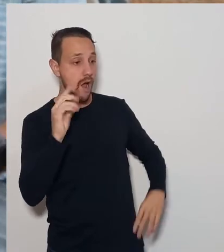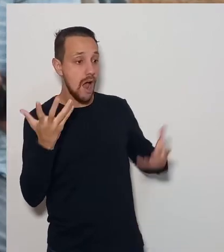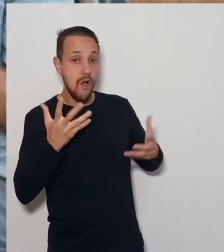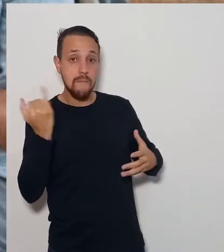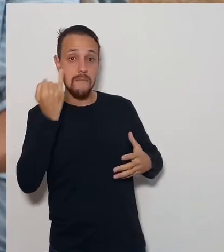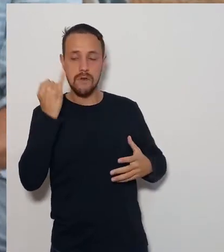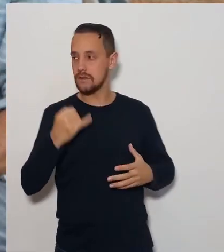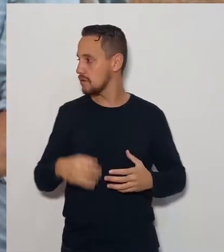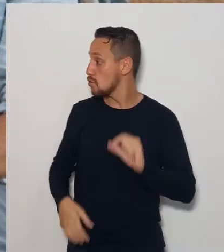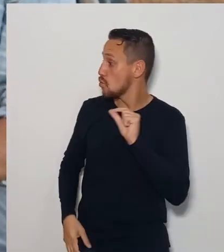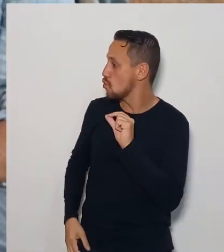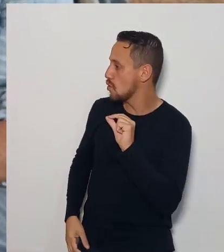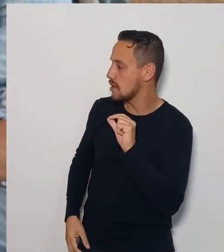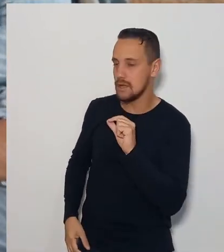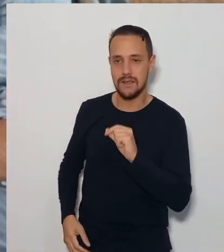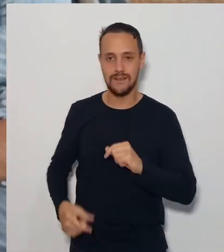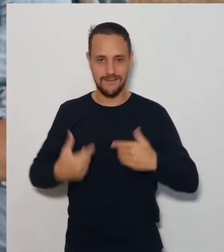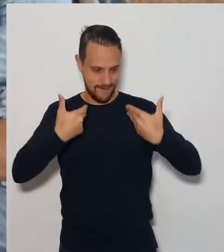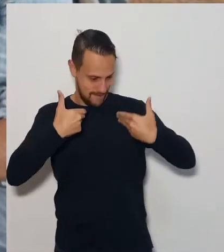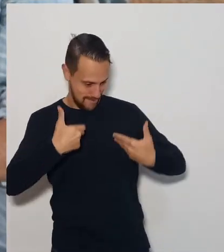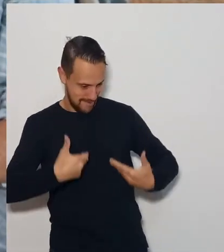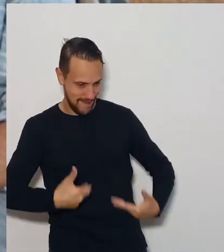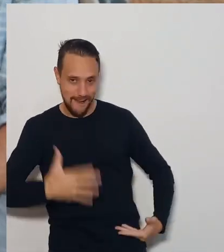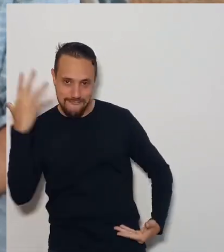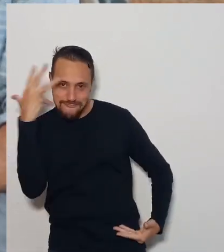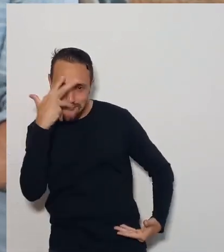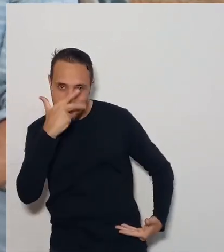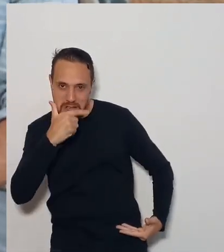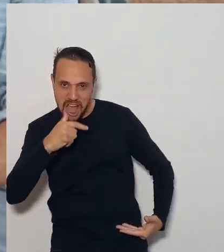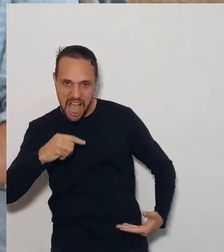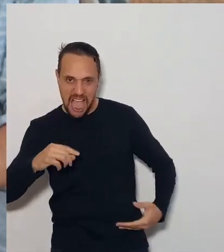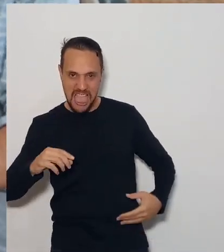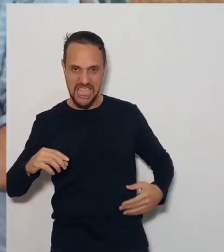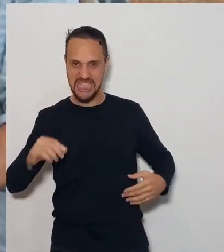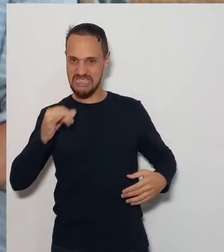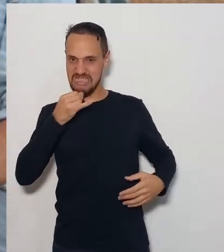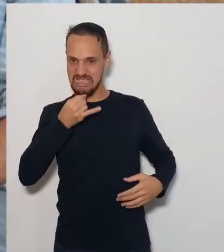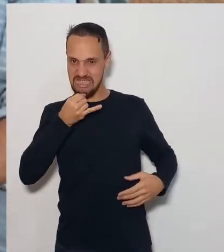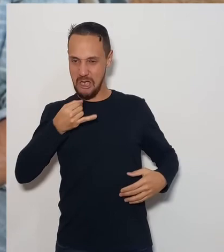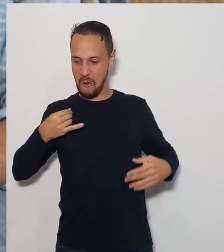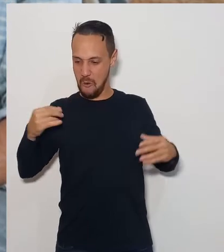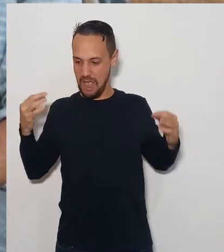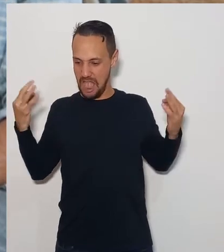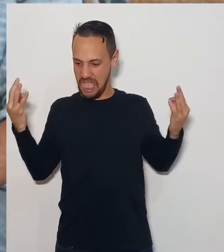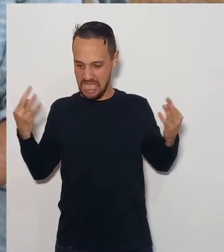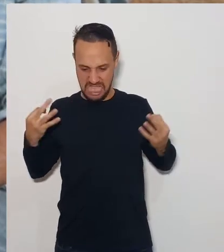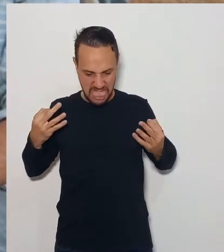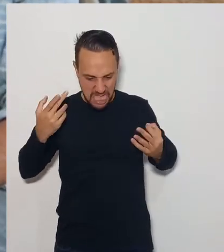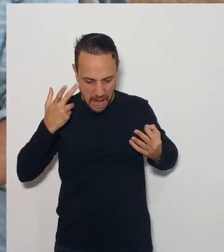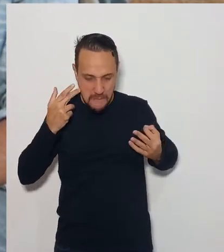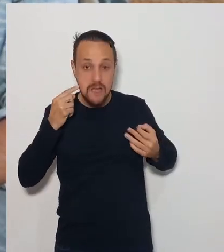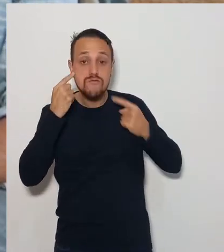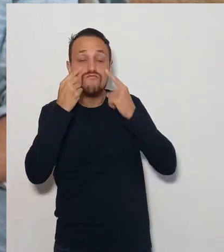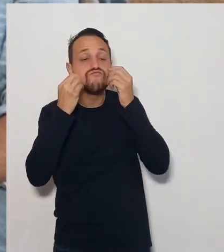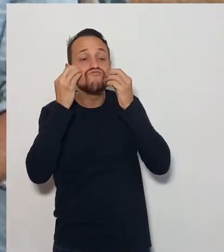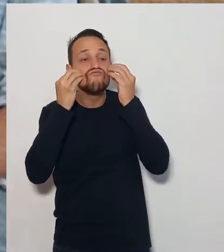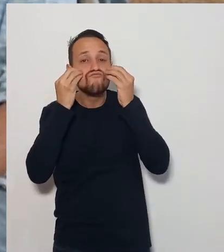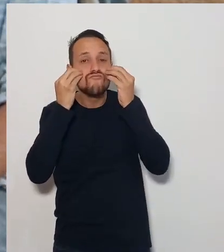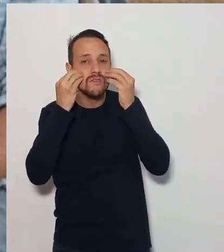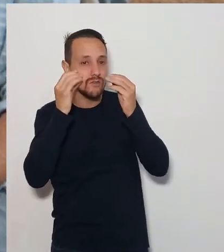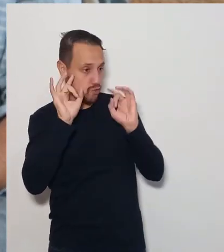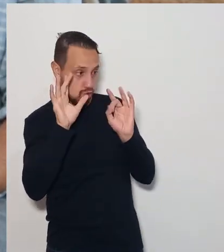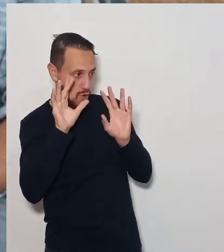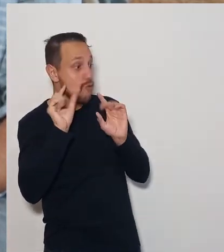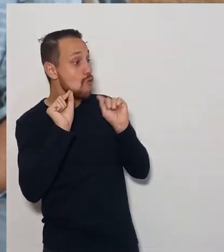importantíssima. Mas como é que eu não falo? Porque você tá achando que eu sou dessa belezura aqui à toa? É. Que esse aqui penteado que eu fiz, as minhas bochechinhas aqui tudo